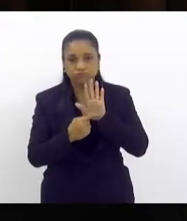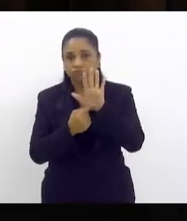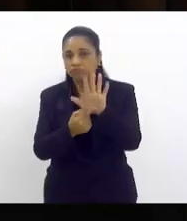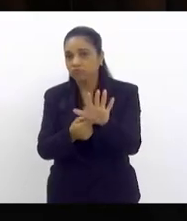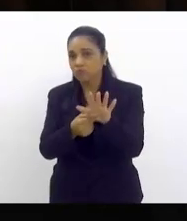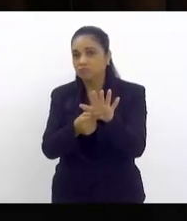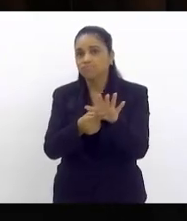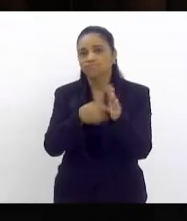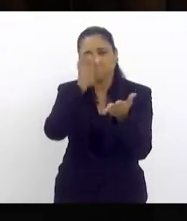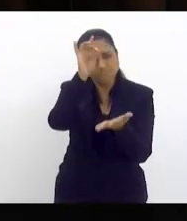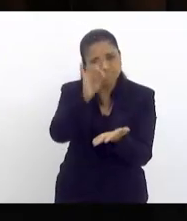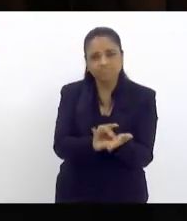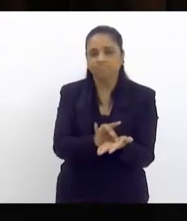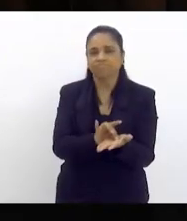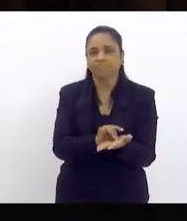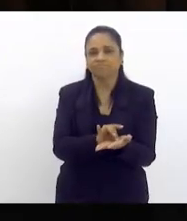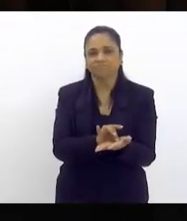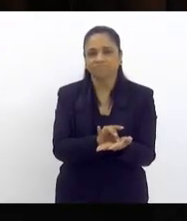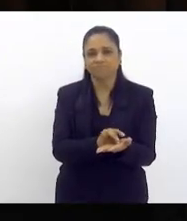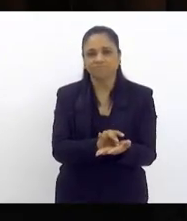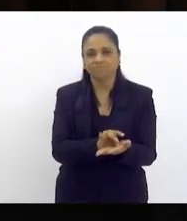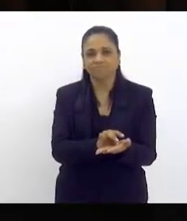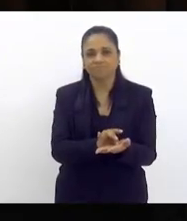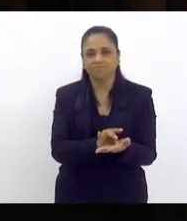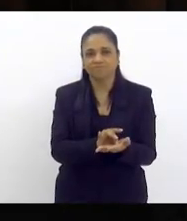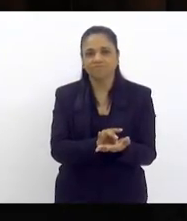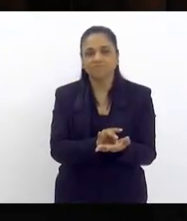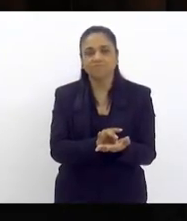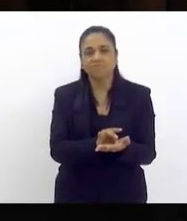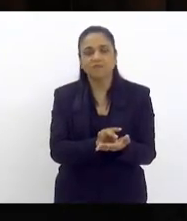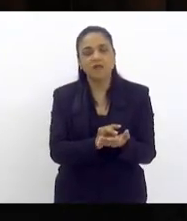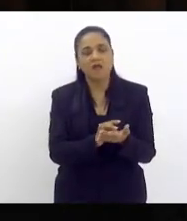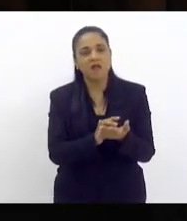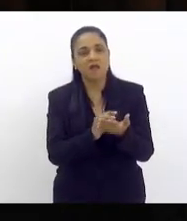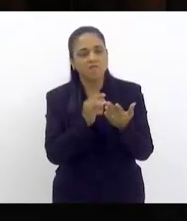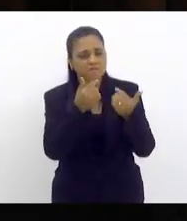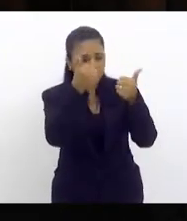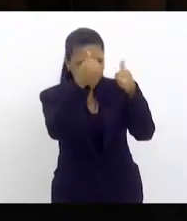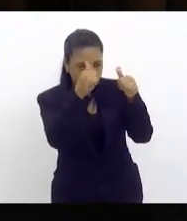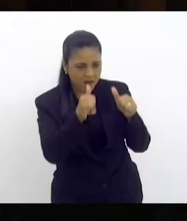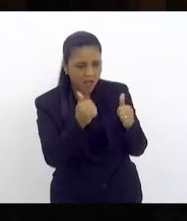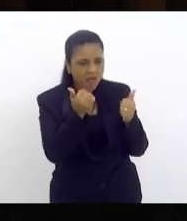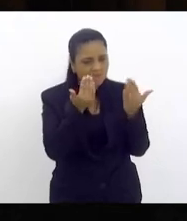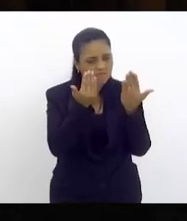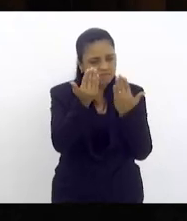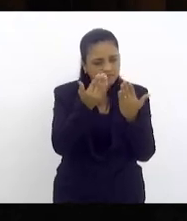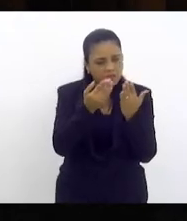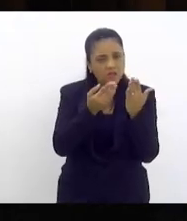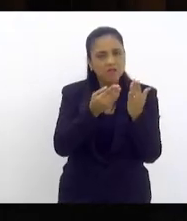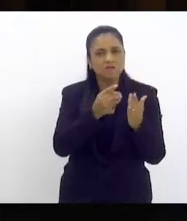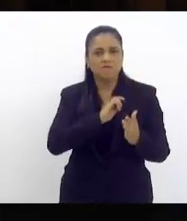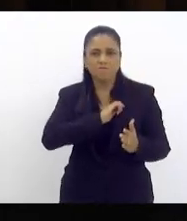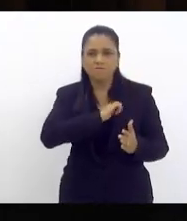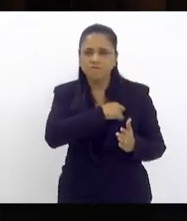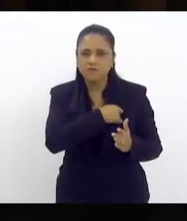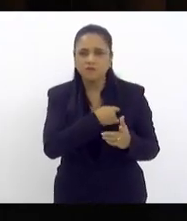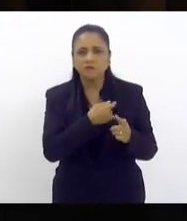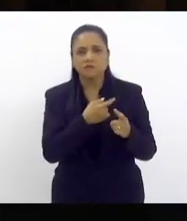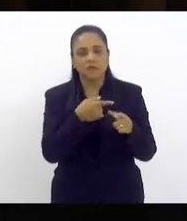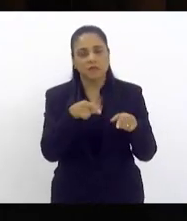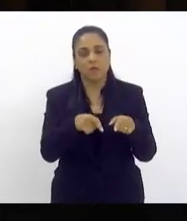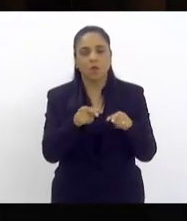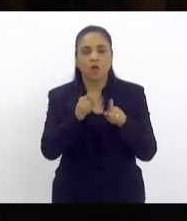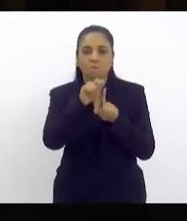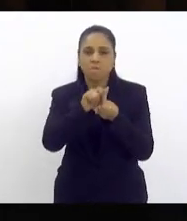mais concretude para que a gente possa avaliar e fiscalizar em agosto desse ano. E aí a